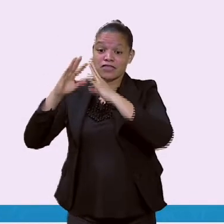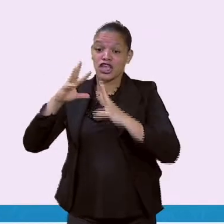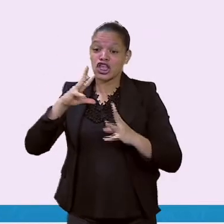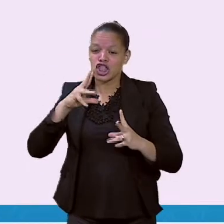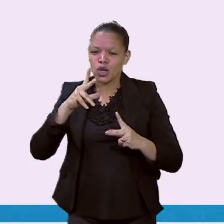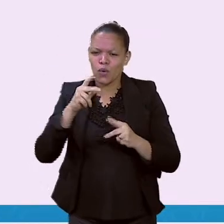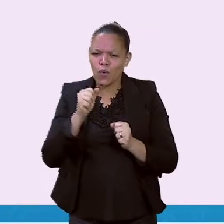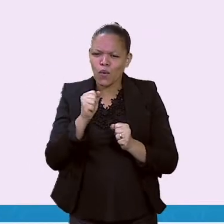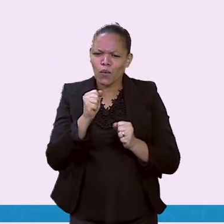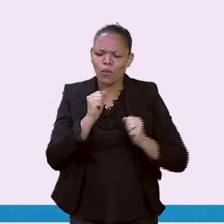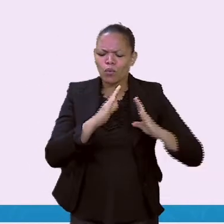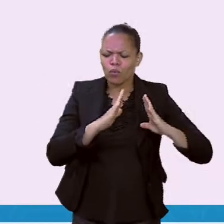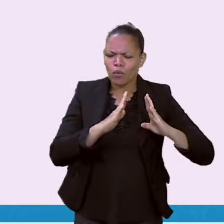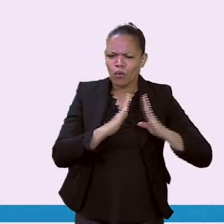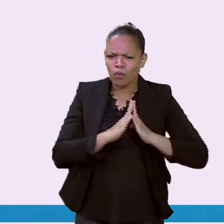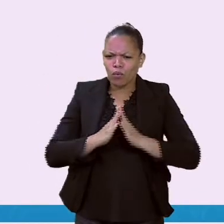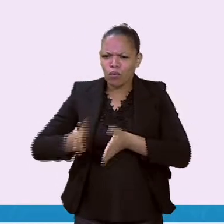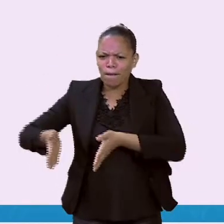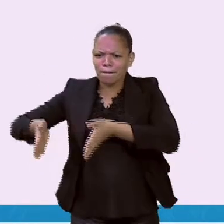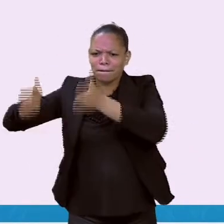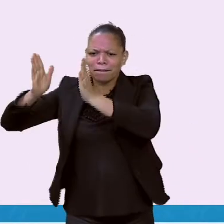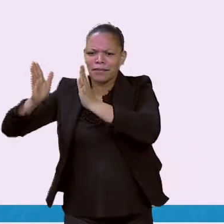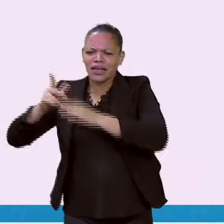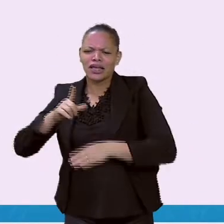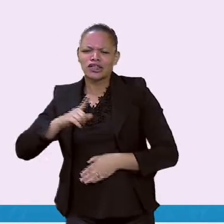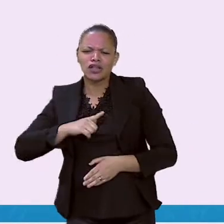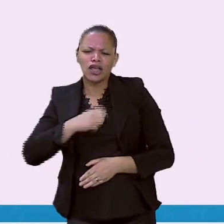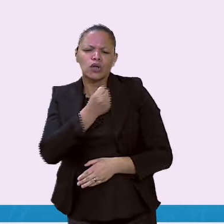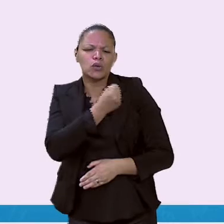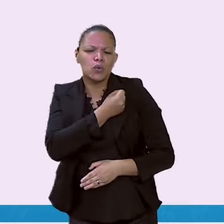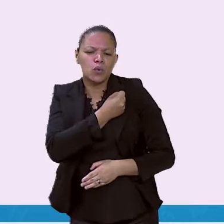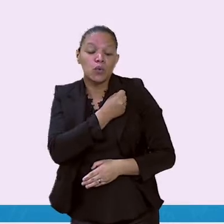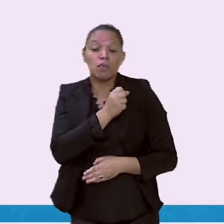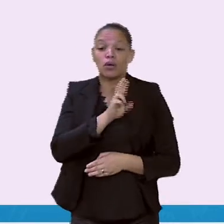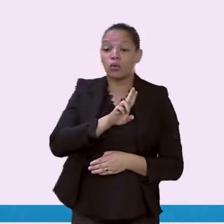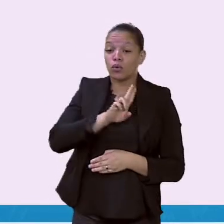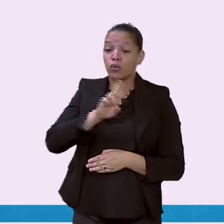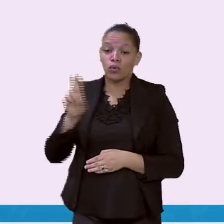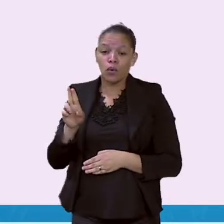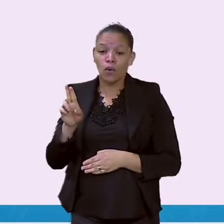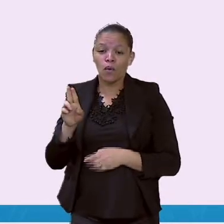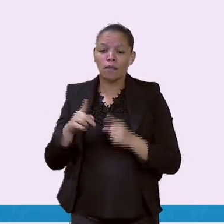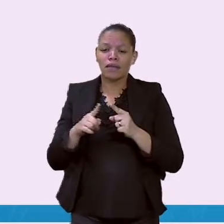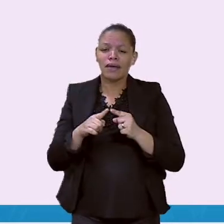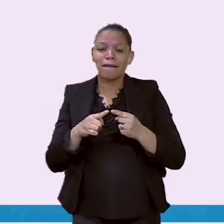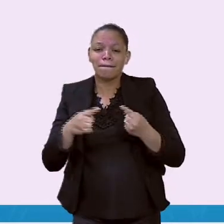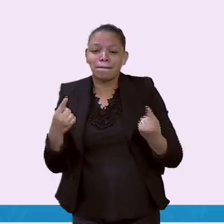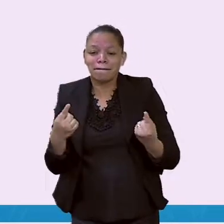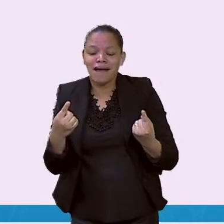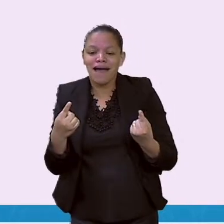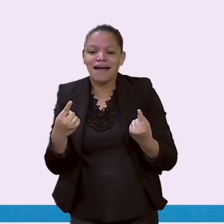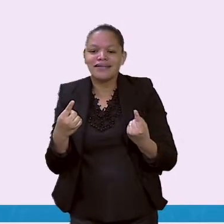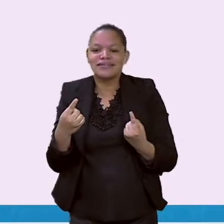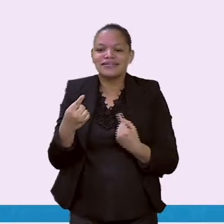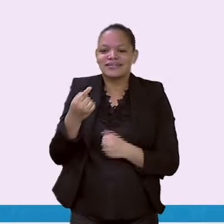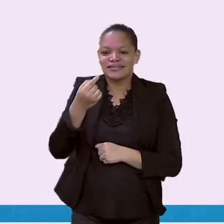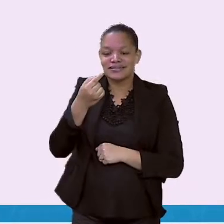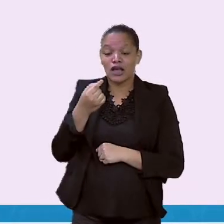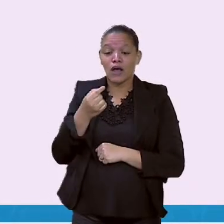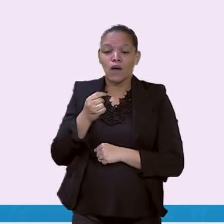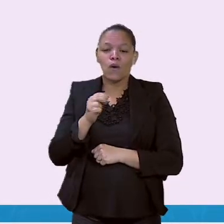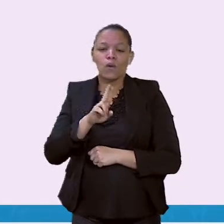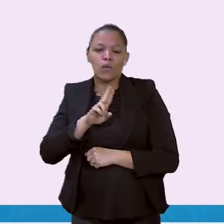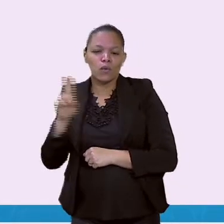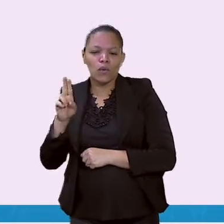prédios têm um número, o nome da rua, mas o número das casas se chama endereço. O